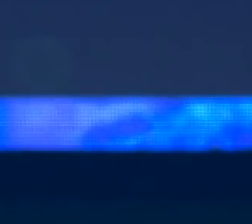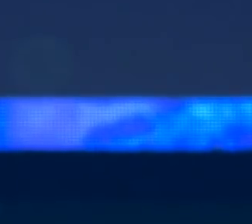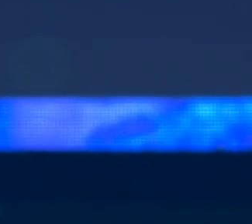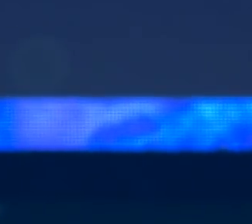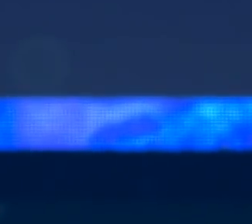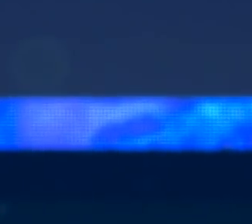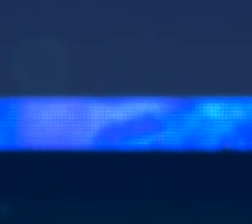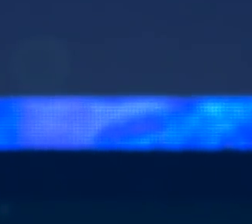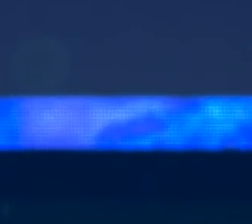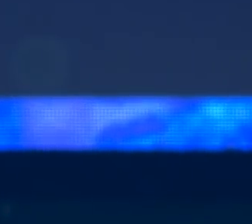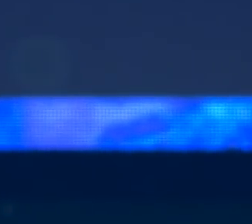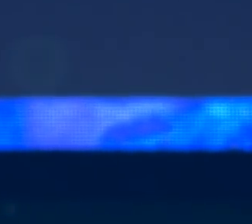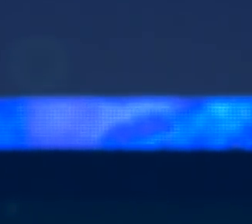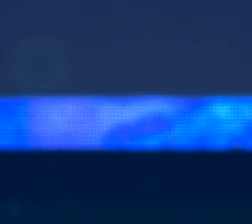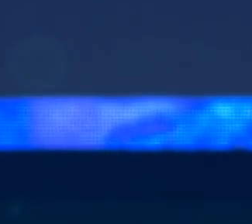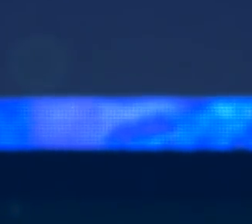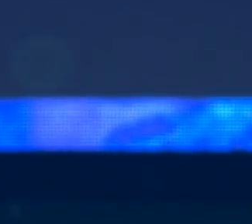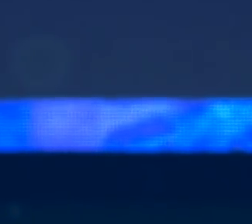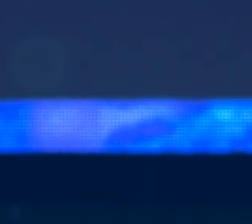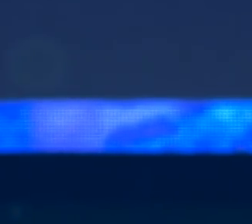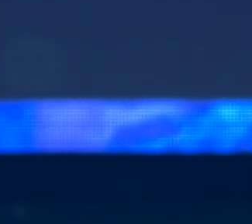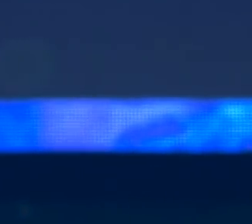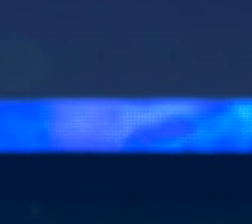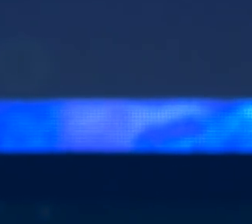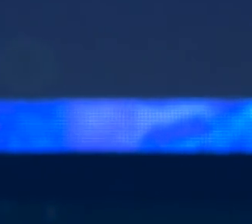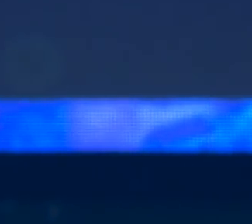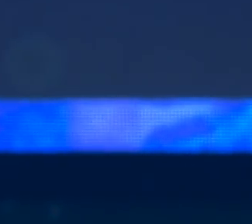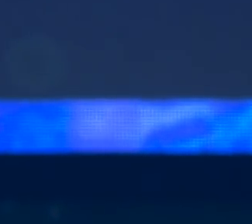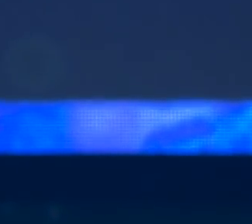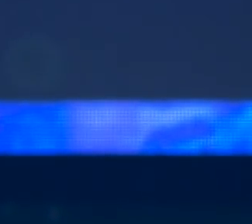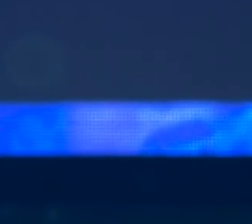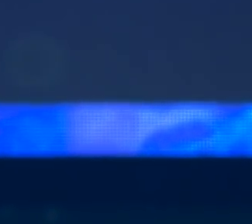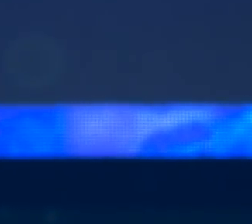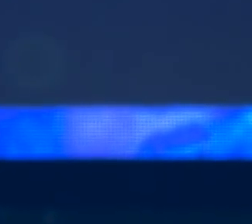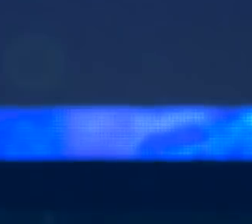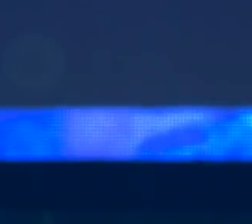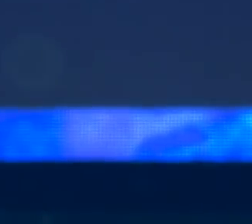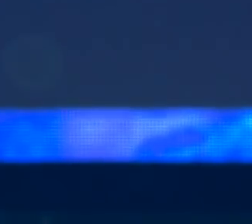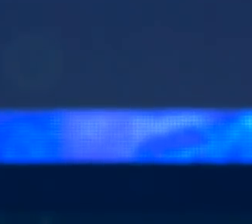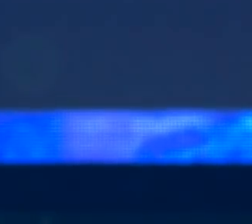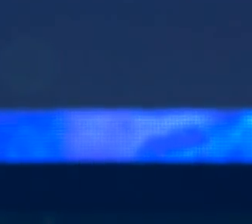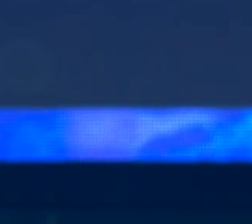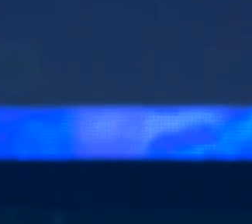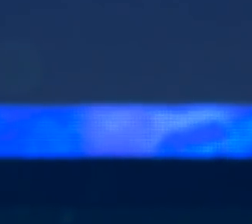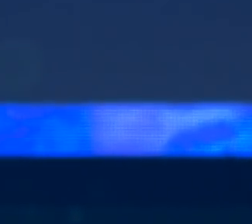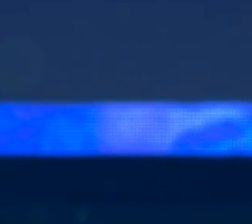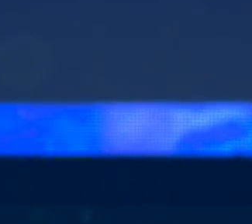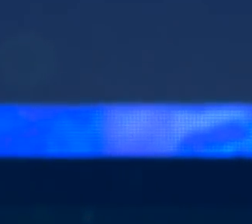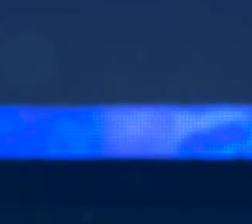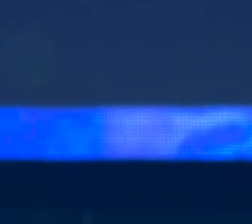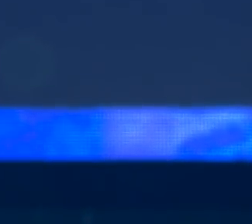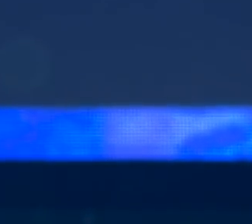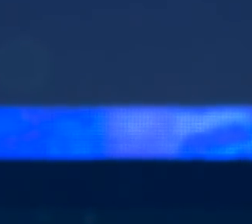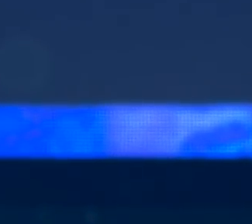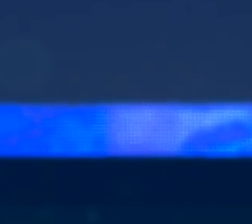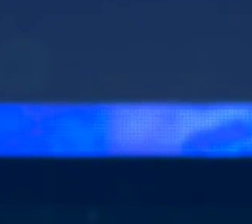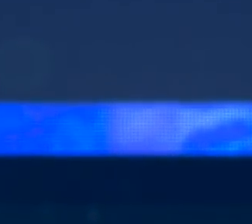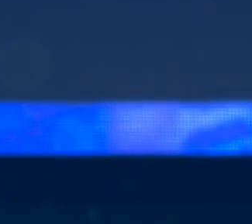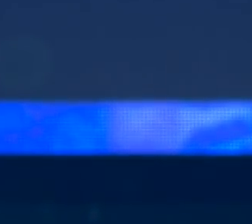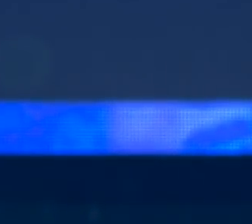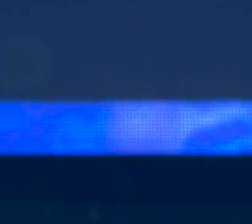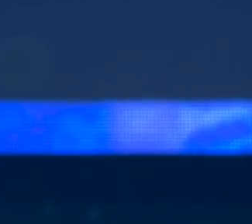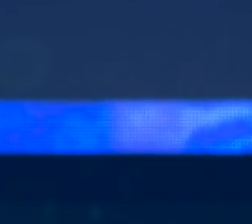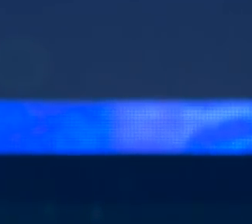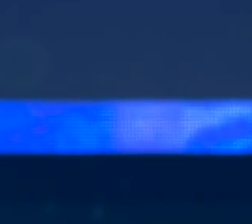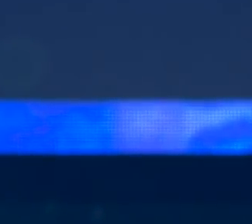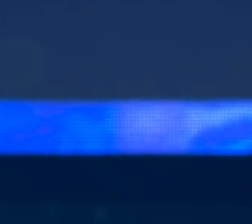fazendo deixar todas as coisas de lado para simplesmente levantar o clamou nasce na sua casa no seu trabalho do seu carro